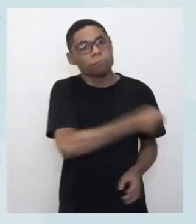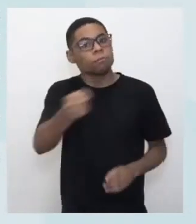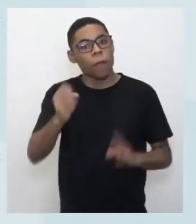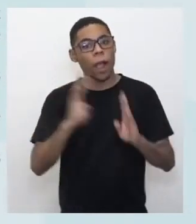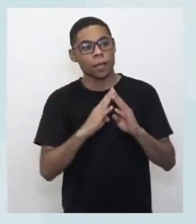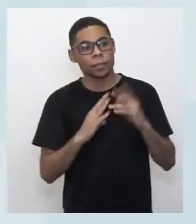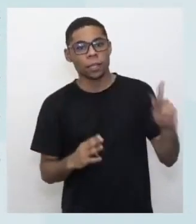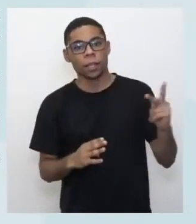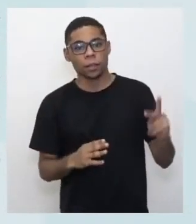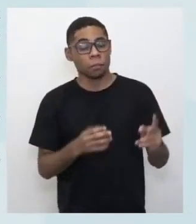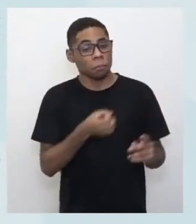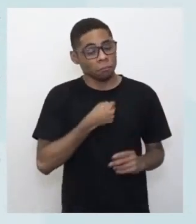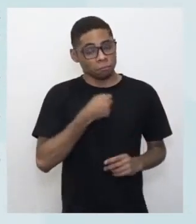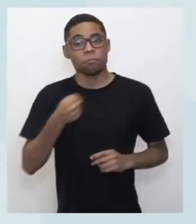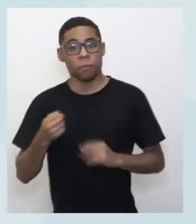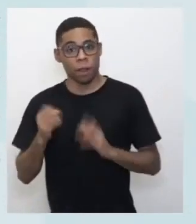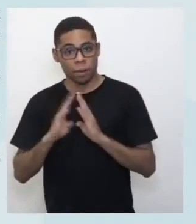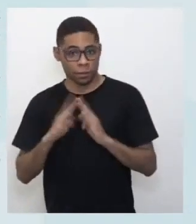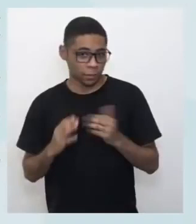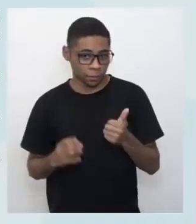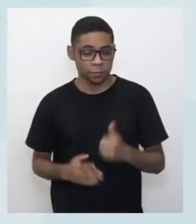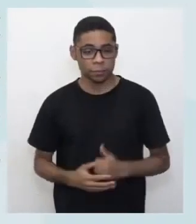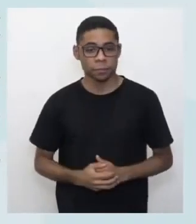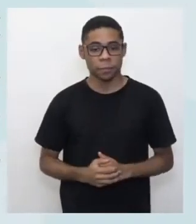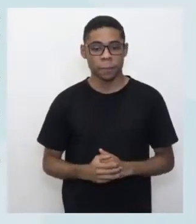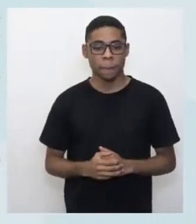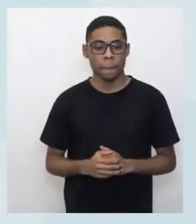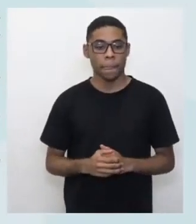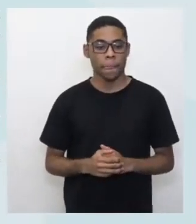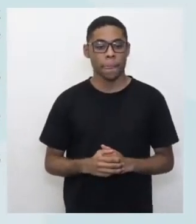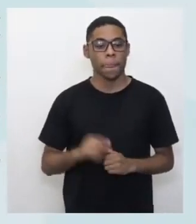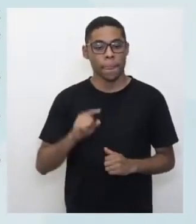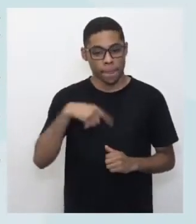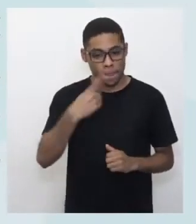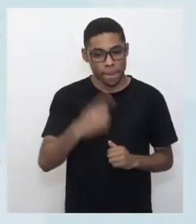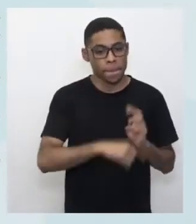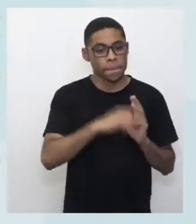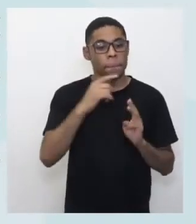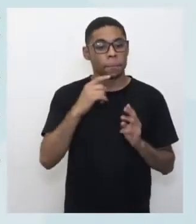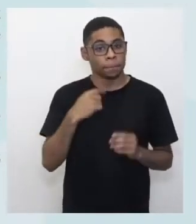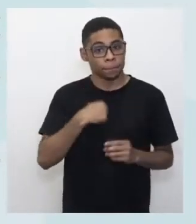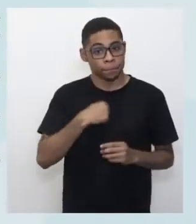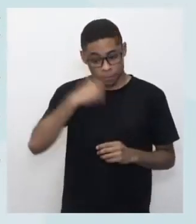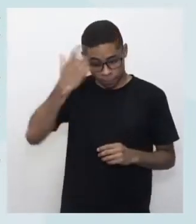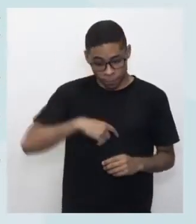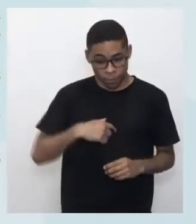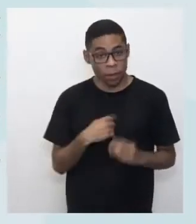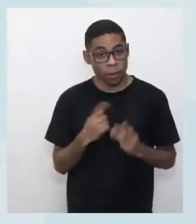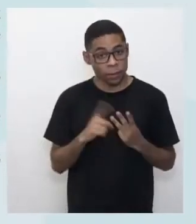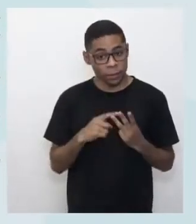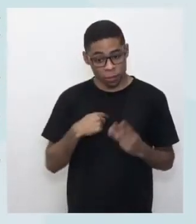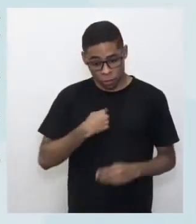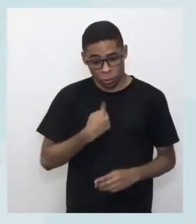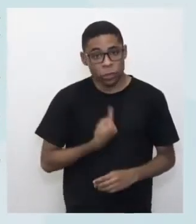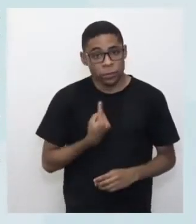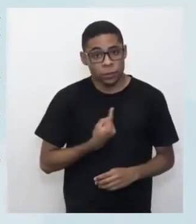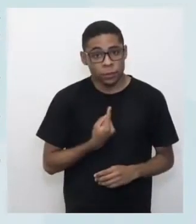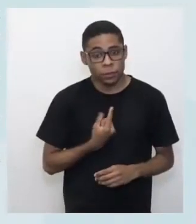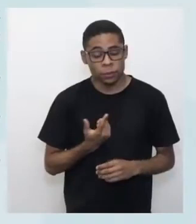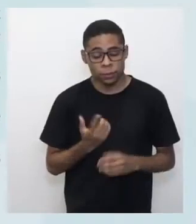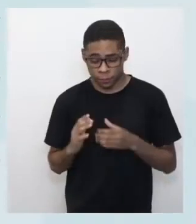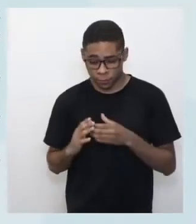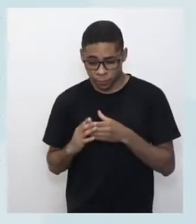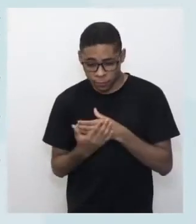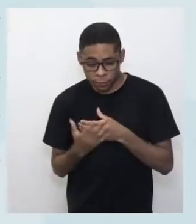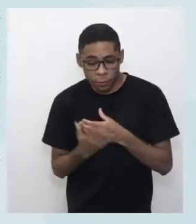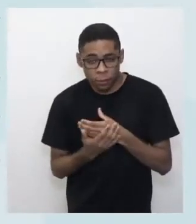casa. I'm lonely, says the third friend. Eu estou sozinha, diz a terceira amiga. I sure wish